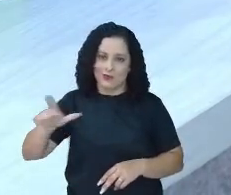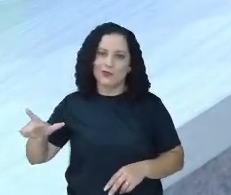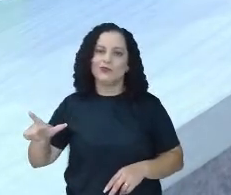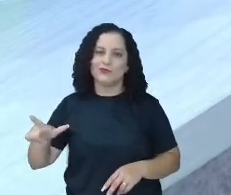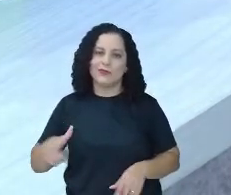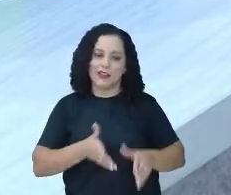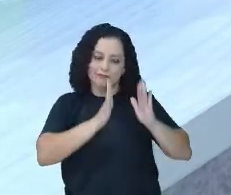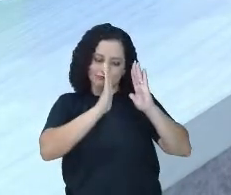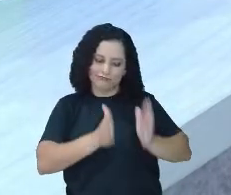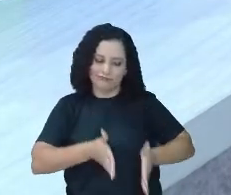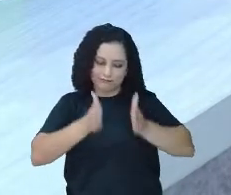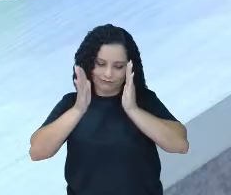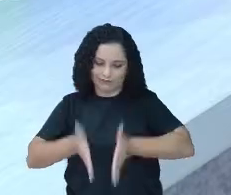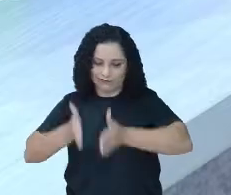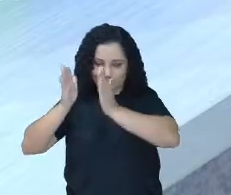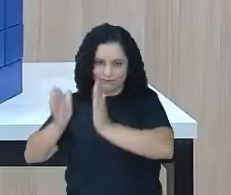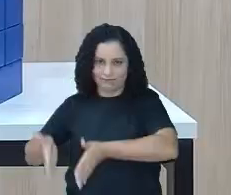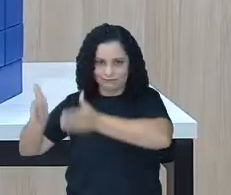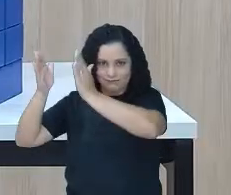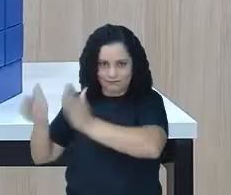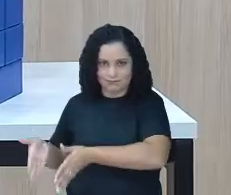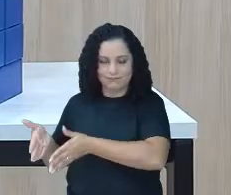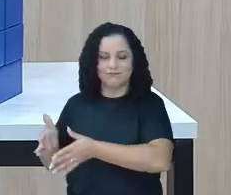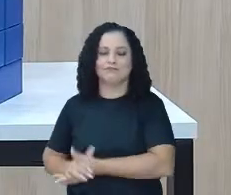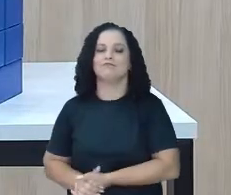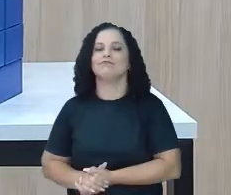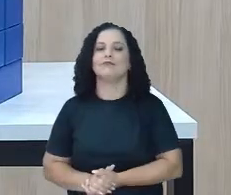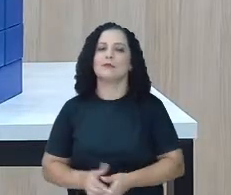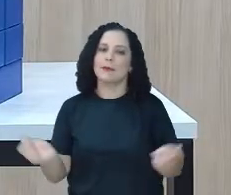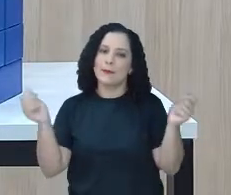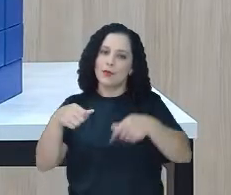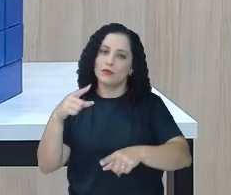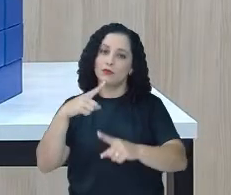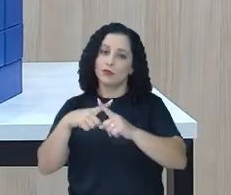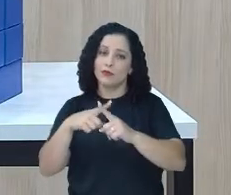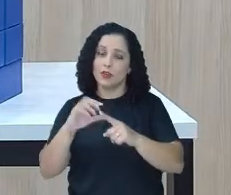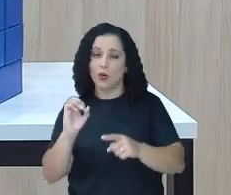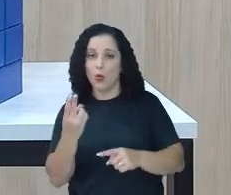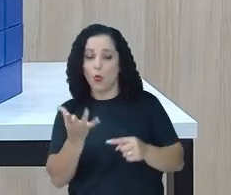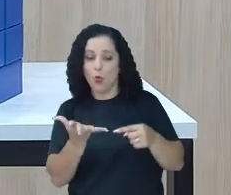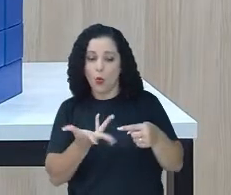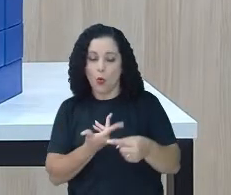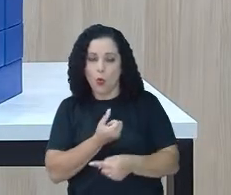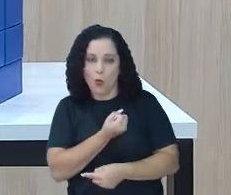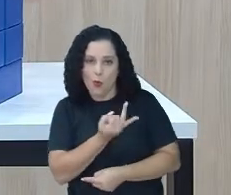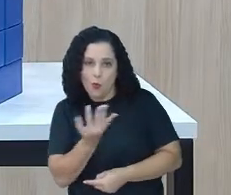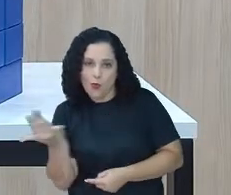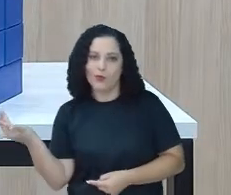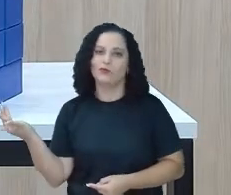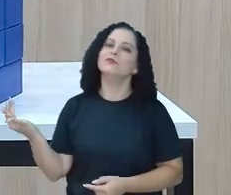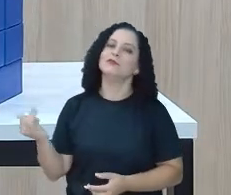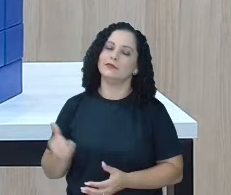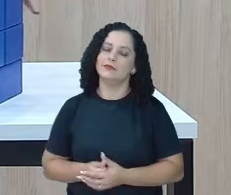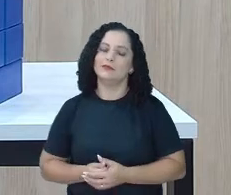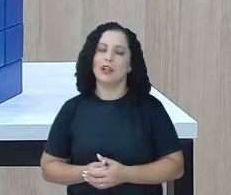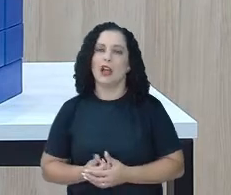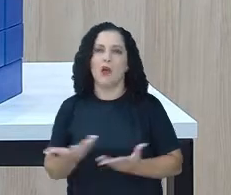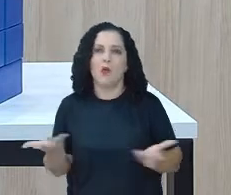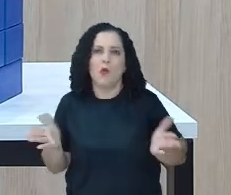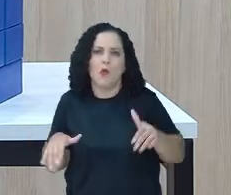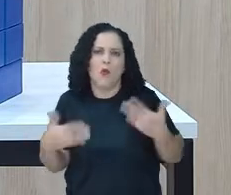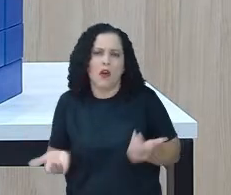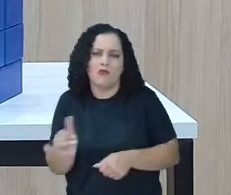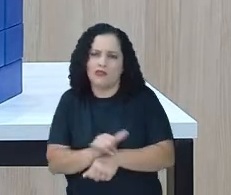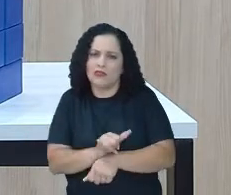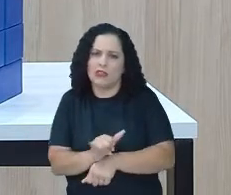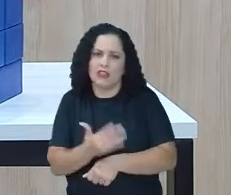fazer já essa multiplicação ou contar de 6 em 6. E aí, gente, a estratégia que você utilizou para resolver, pouco importa, desde